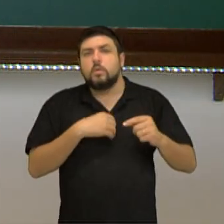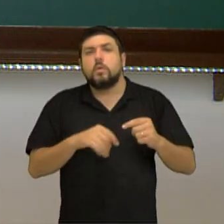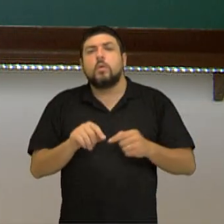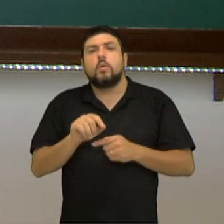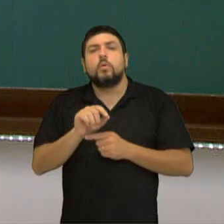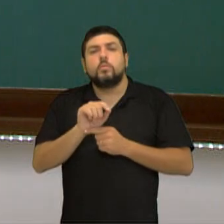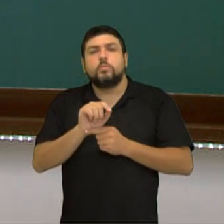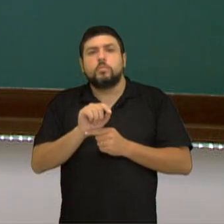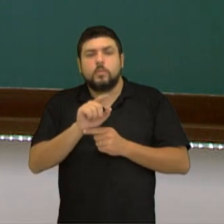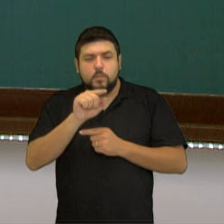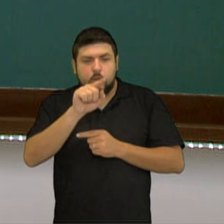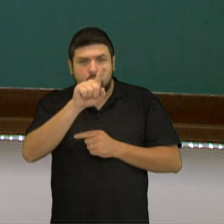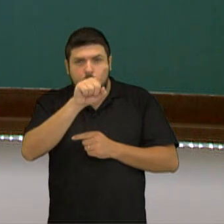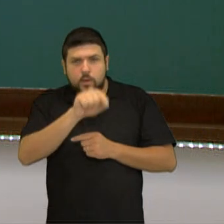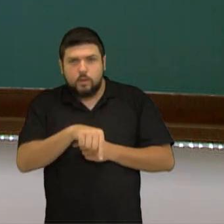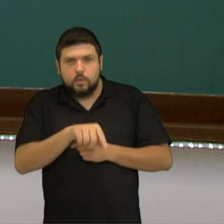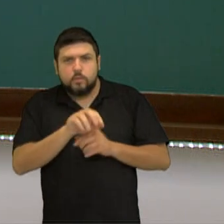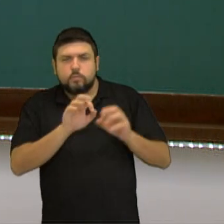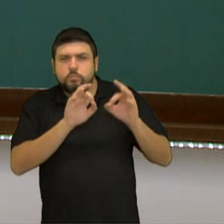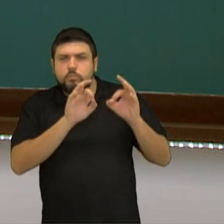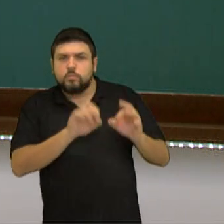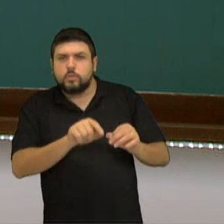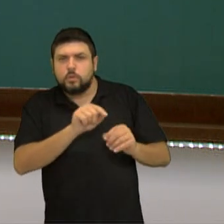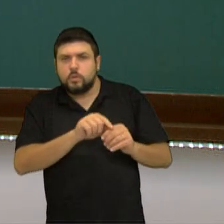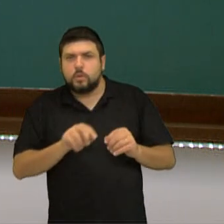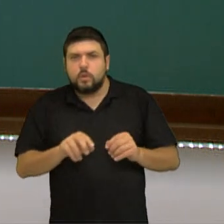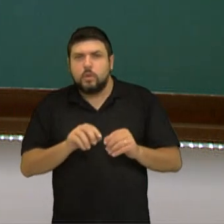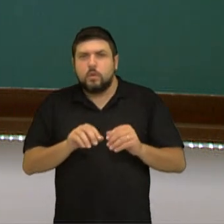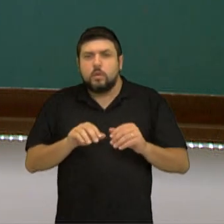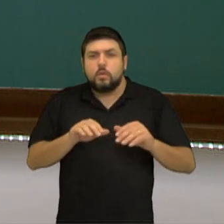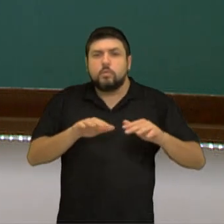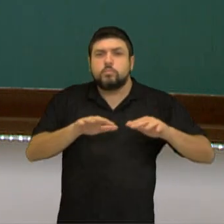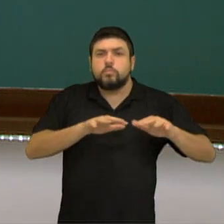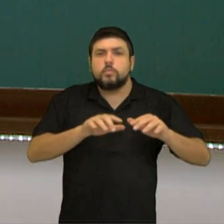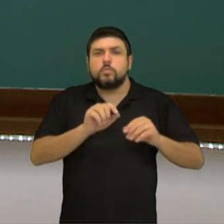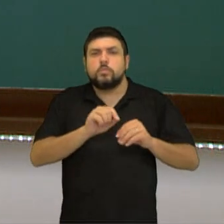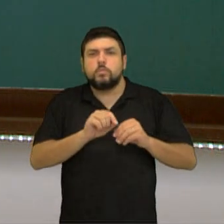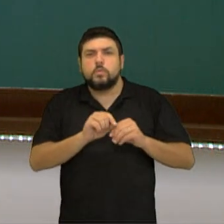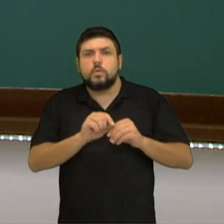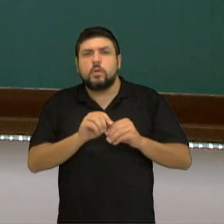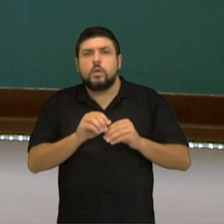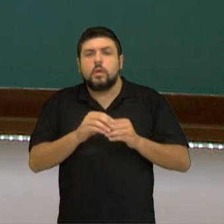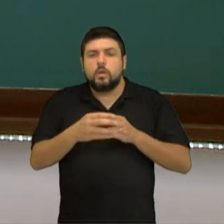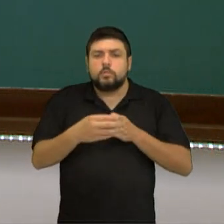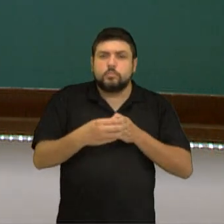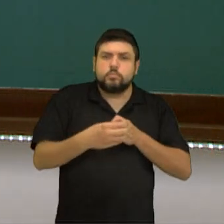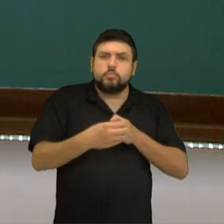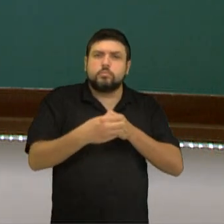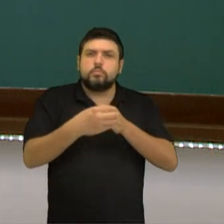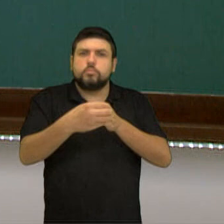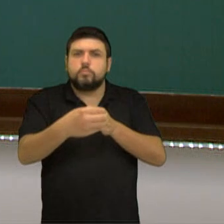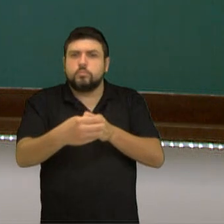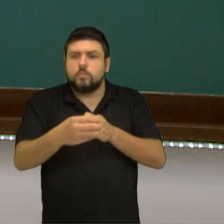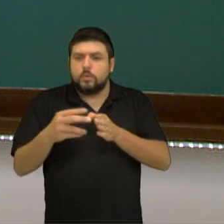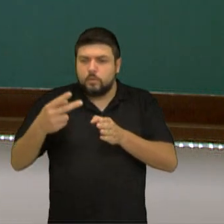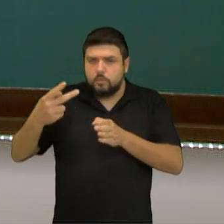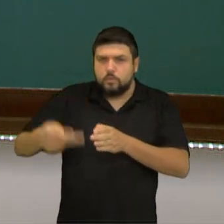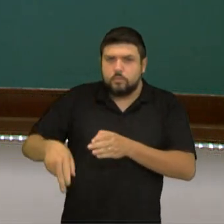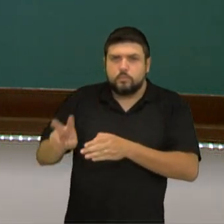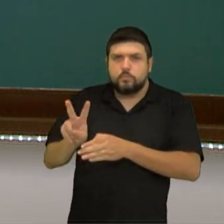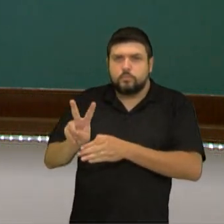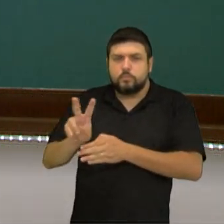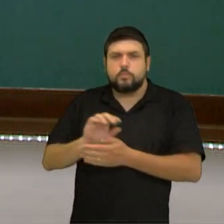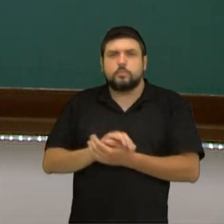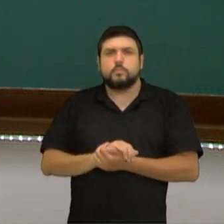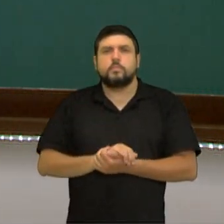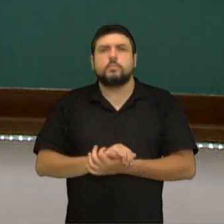definir essa grandeza vetorial chamada quantidade de movimento é a direção e o sentido do vetor velocidade,